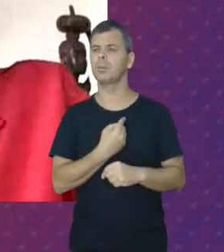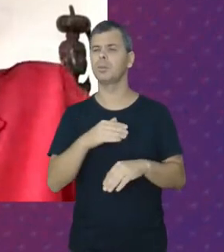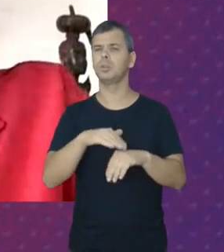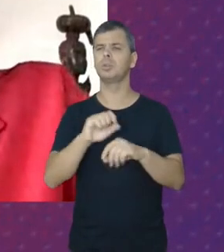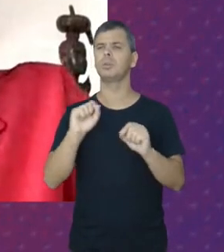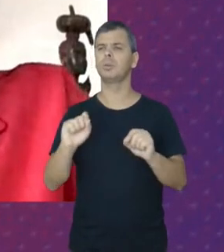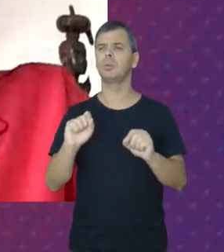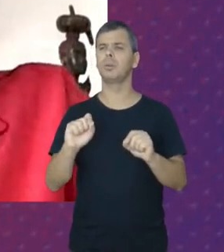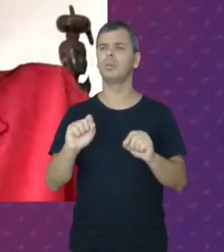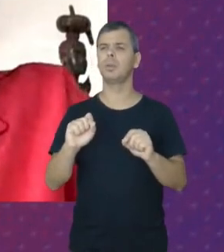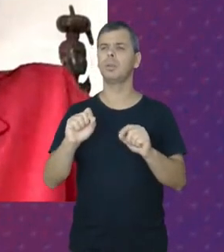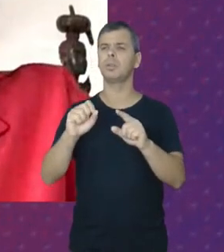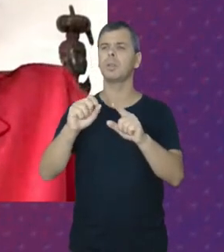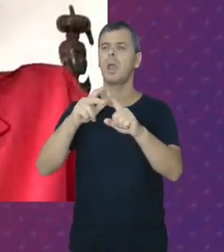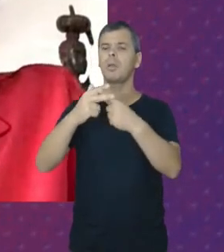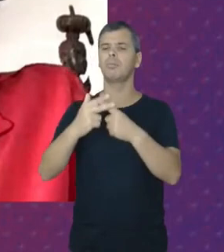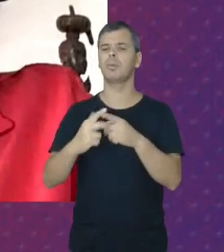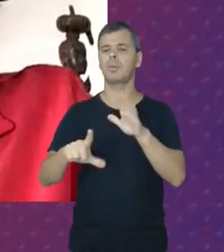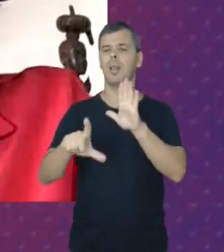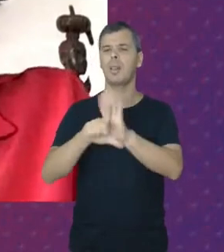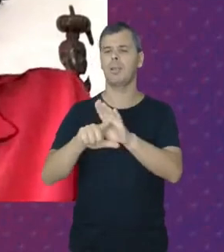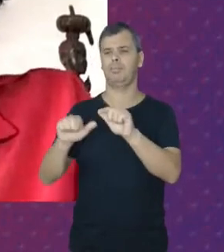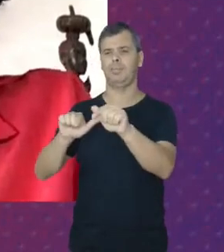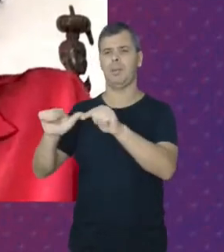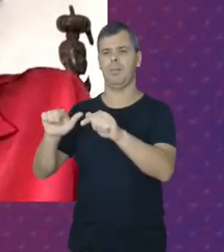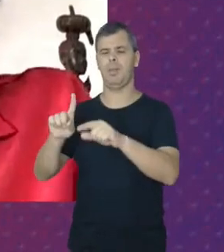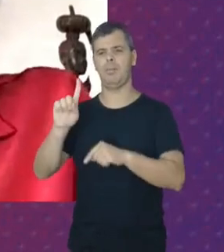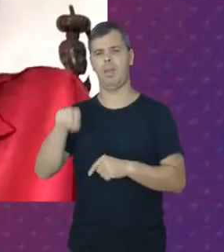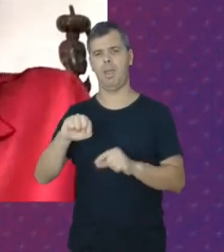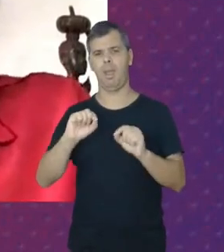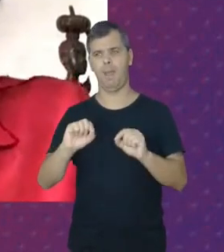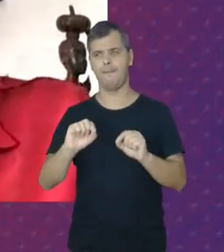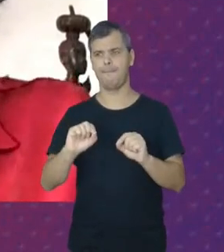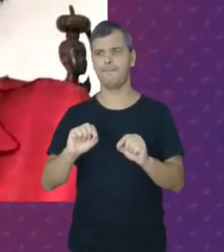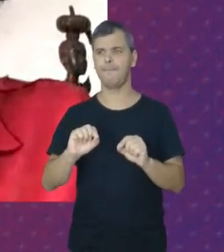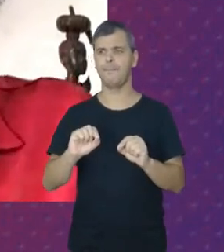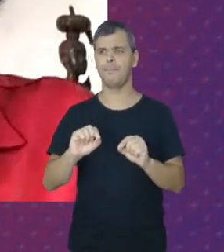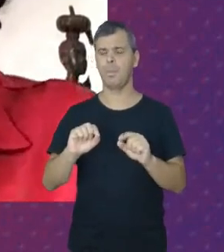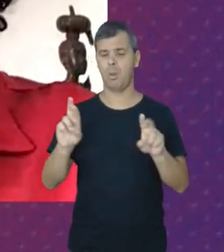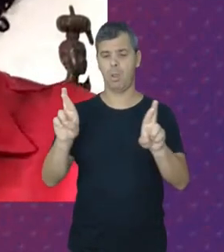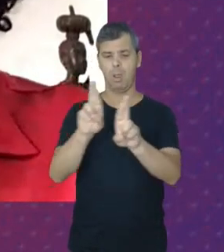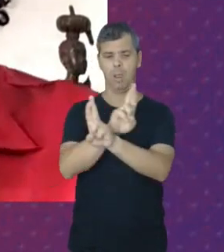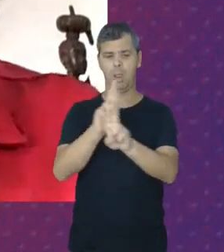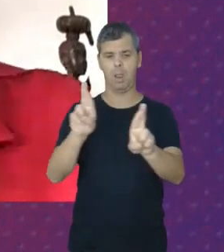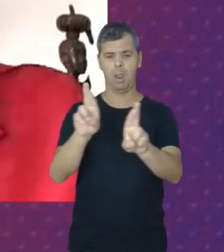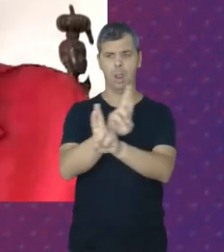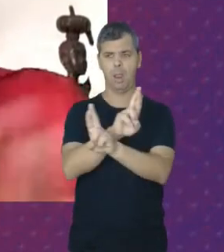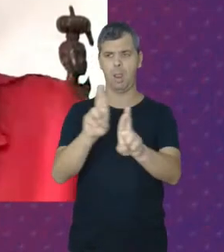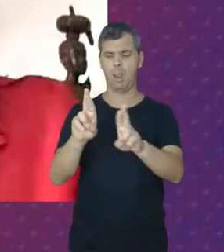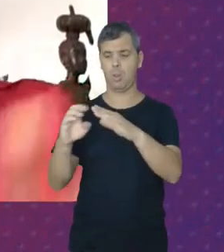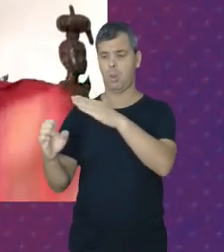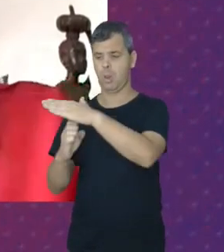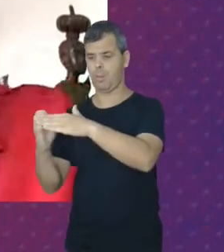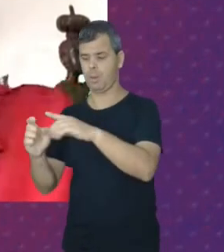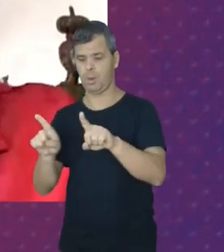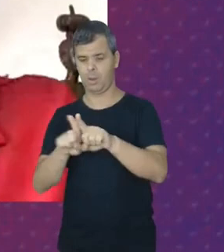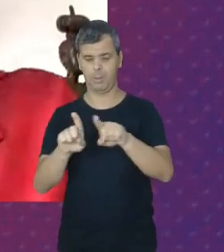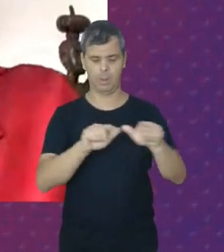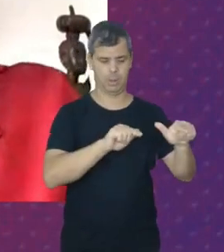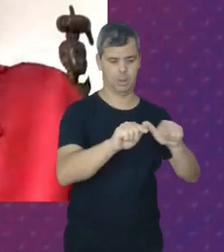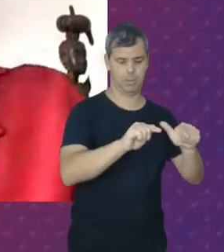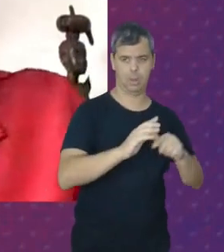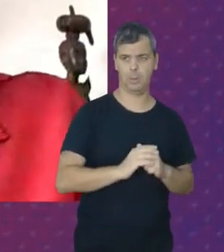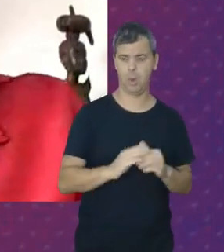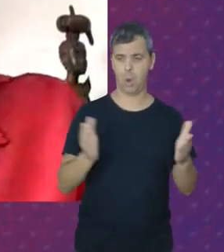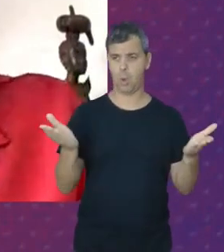Chamamos Desde a Reforma Trabalhista Que é A Relação De Empregador E trabalhador